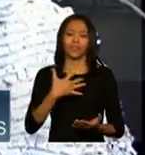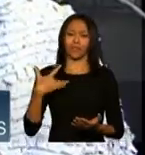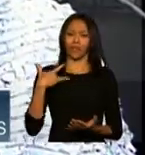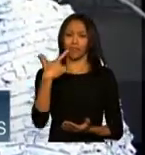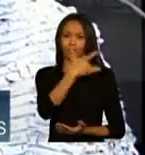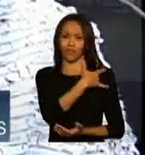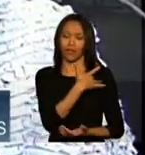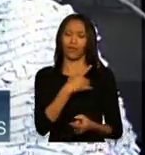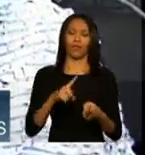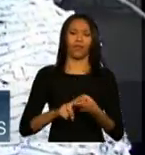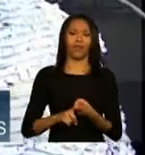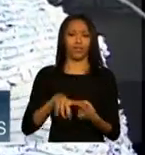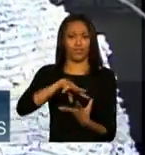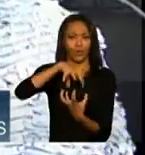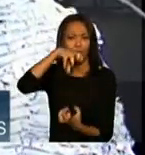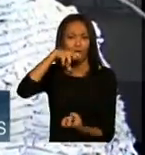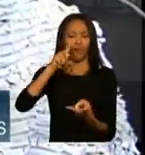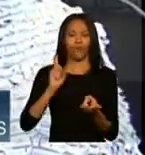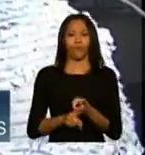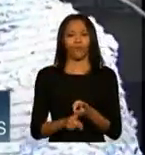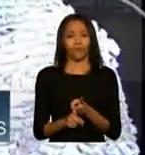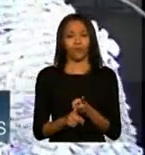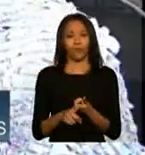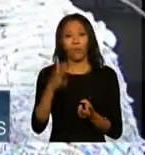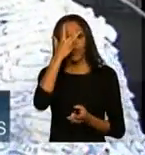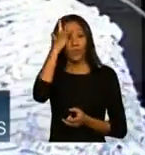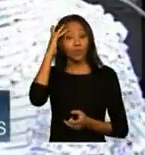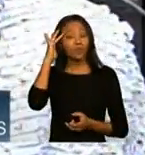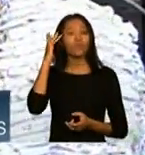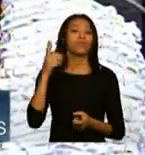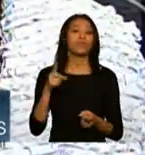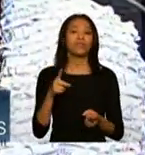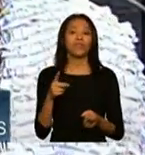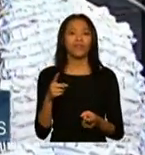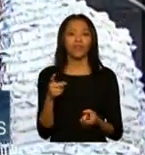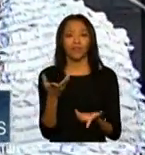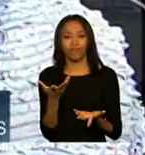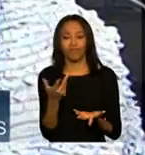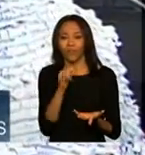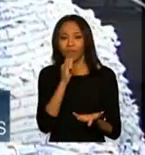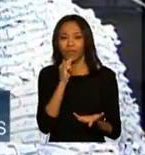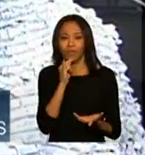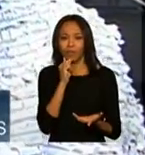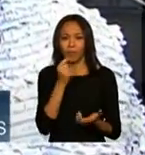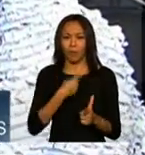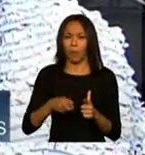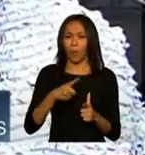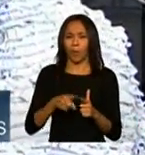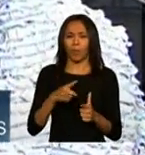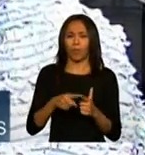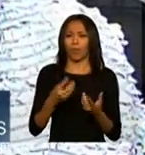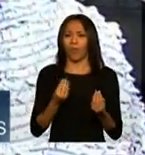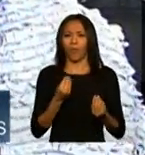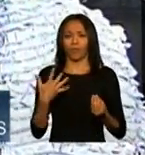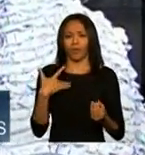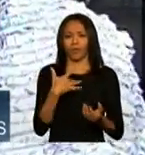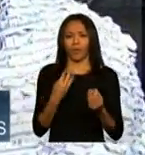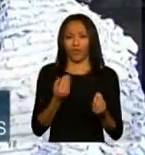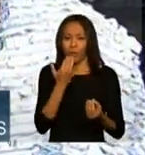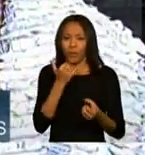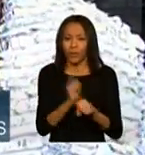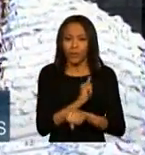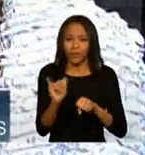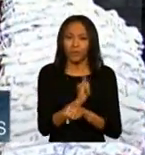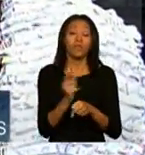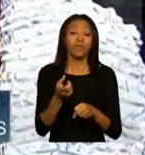idosos, as pessoas em situação de insegurança alimentar, né, que não tem problema nutricional. E com isso eu acho que a